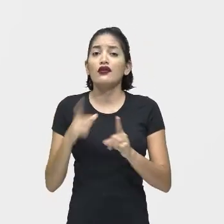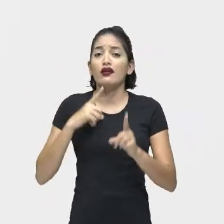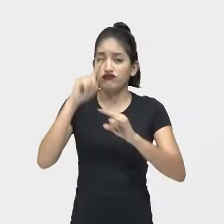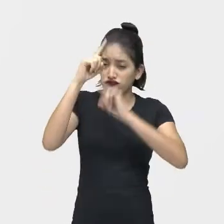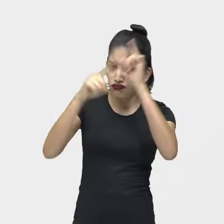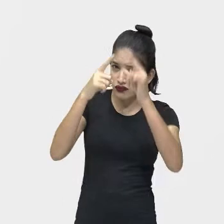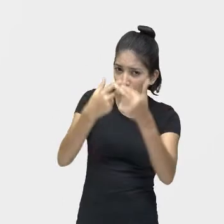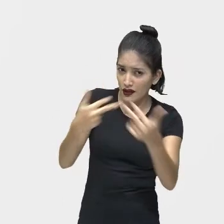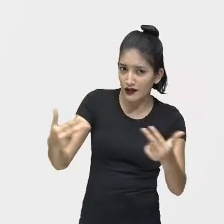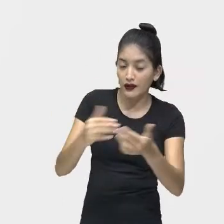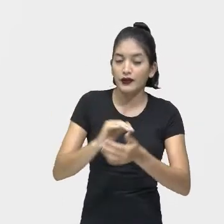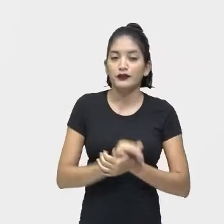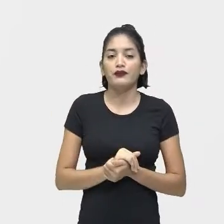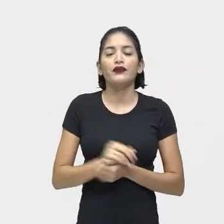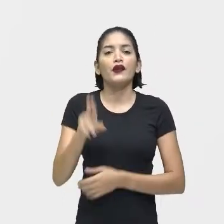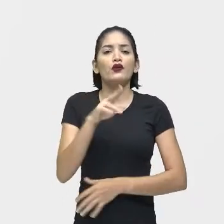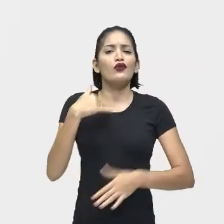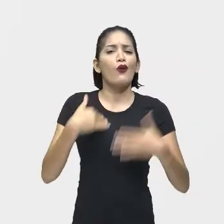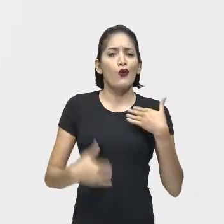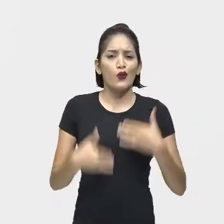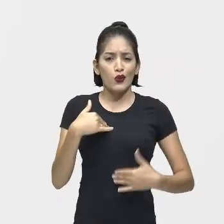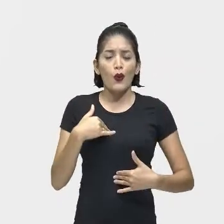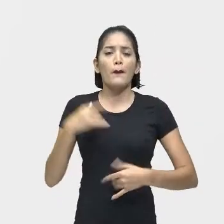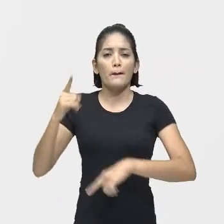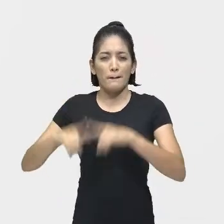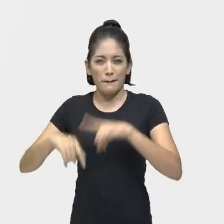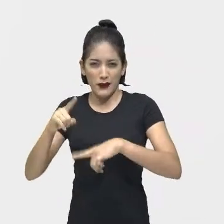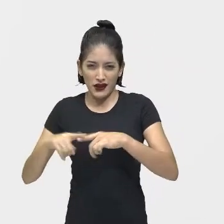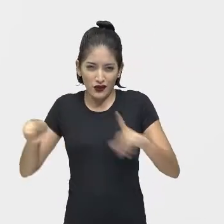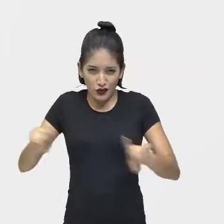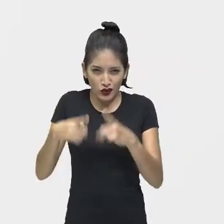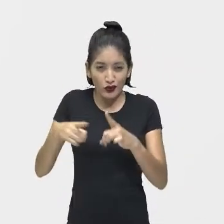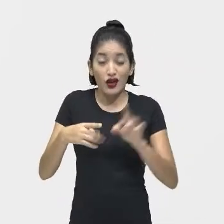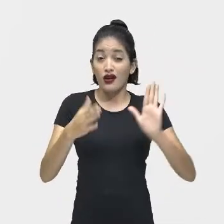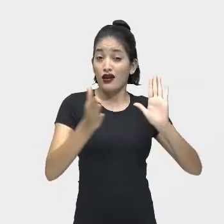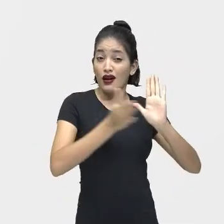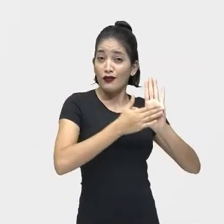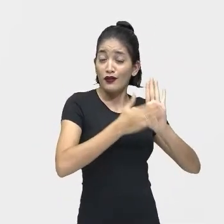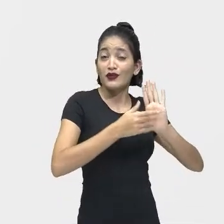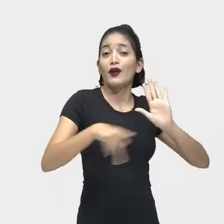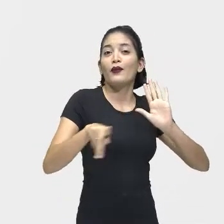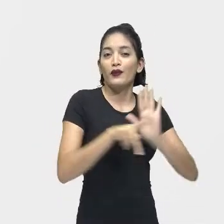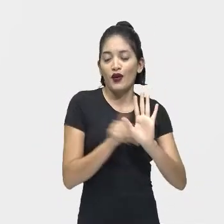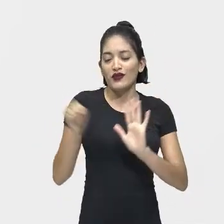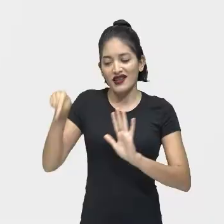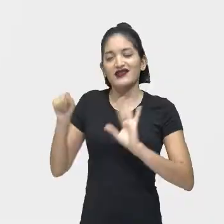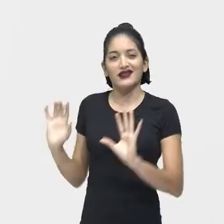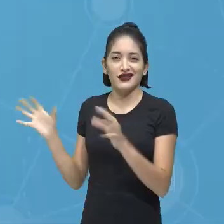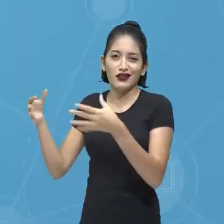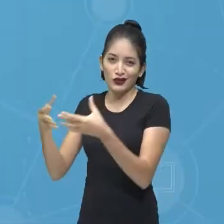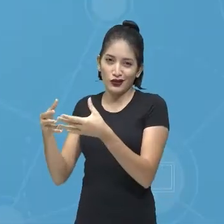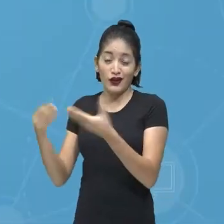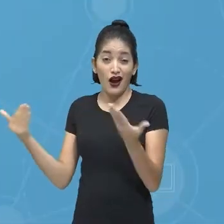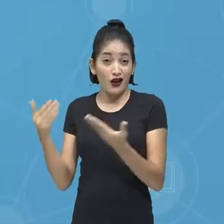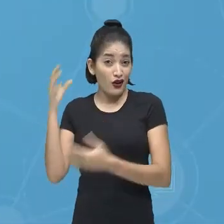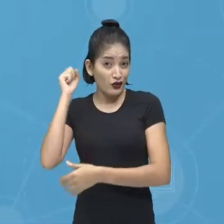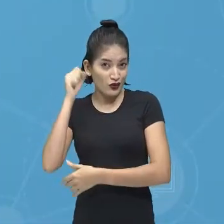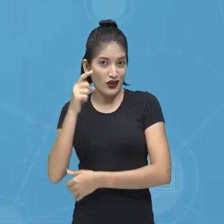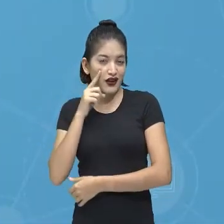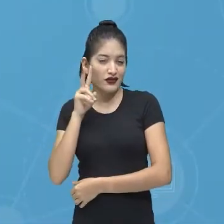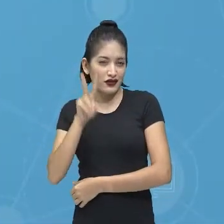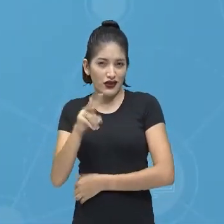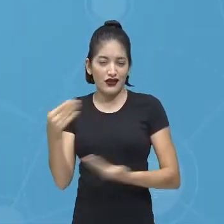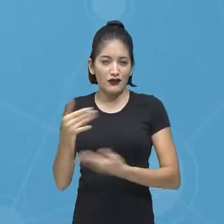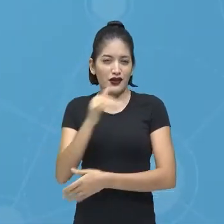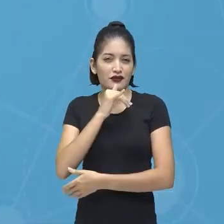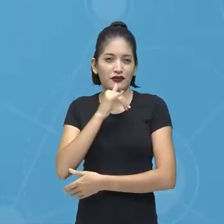criativos. Utilizar o corpo como instrumento musical é a proposta essencial dos Barbatuques. Vamos ouvir e ver um